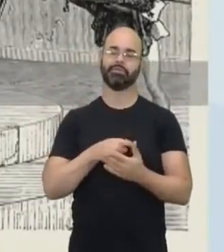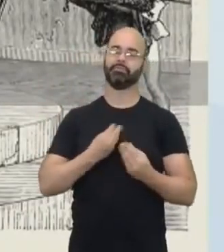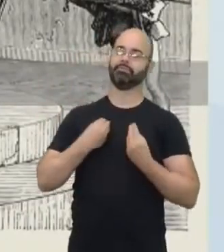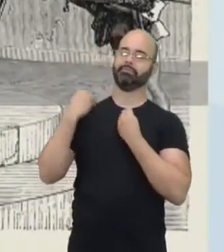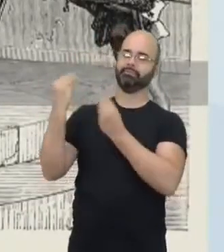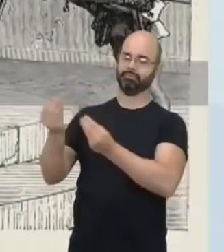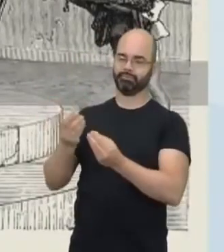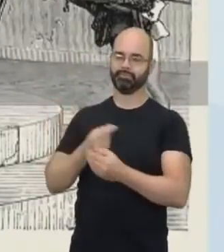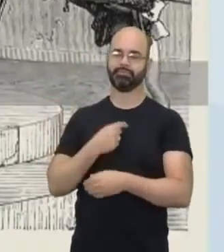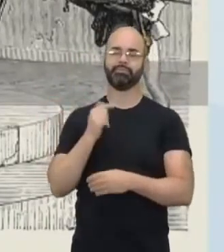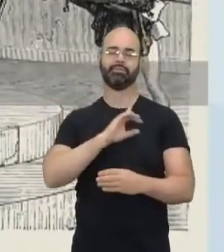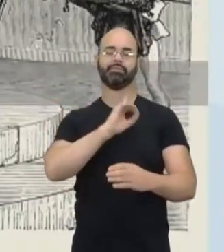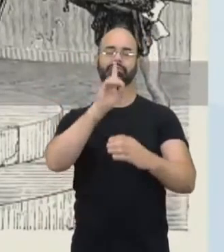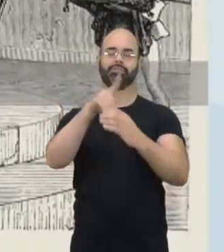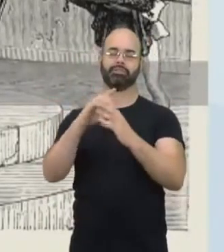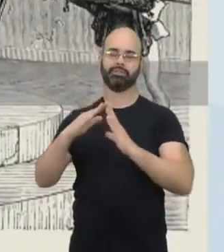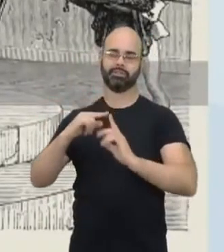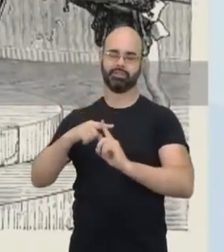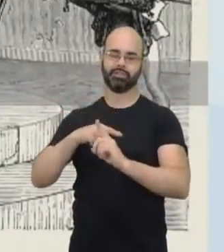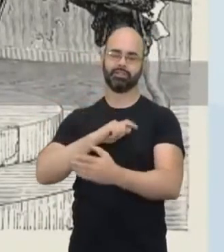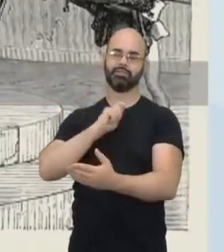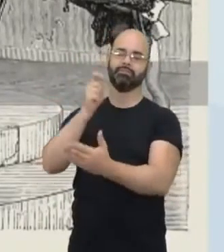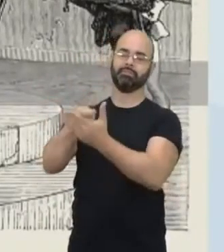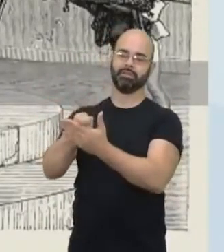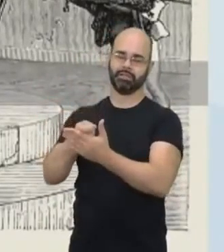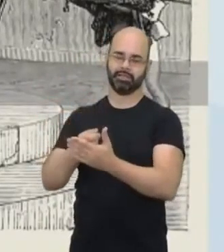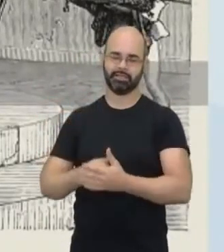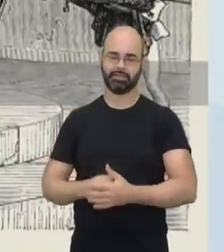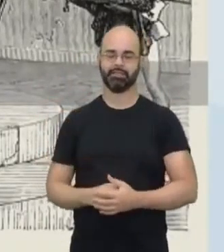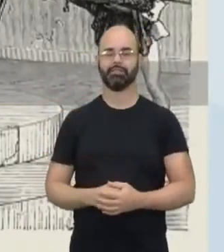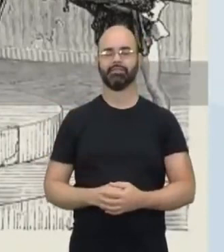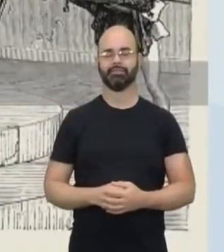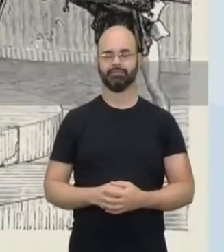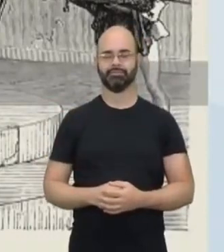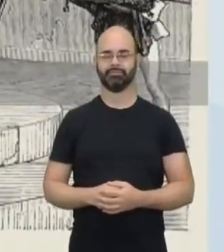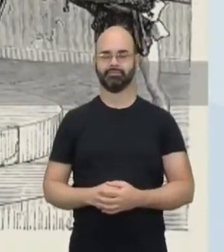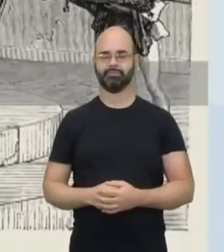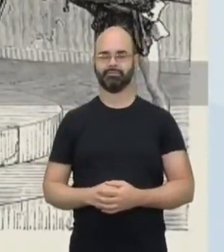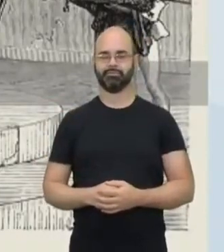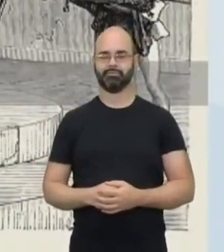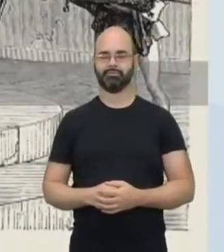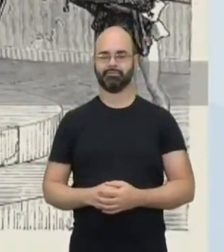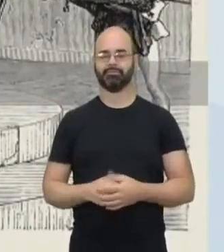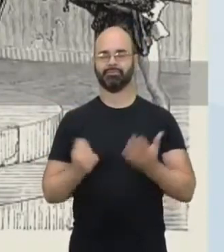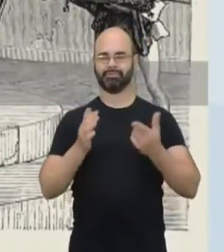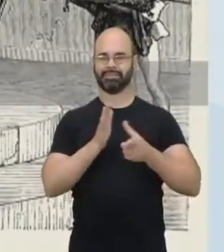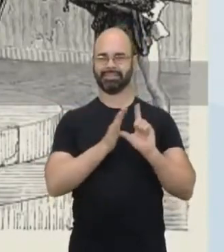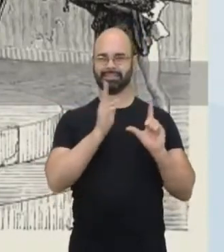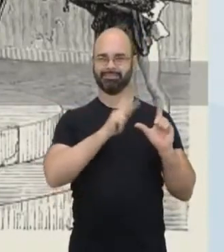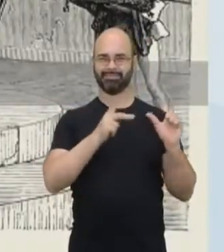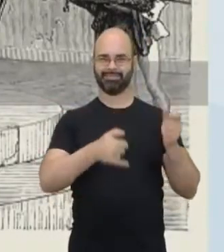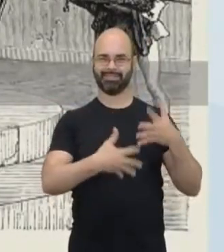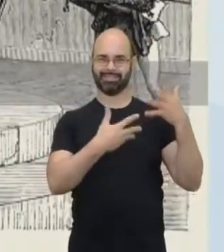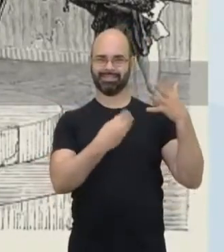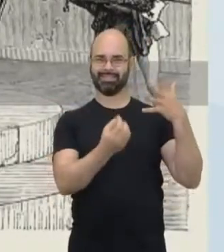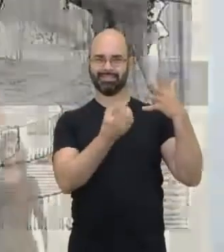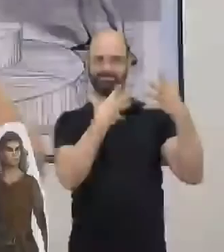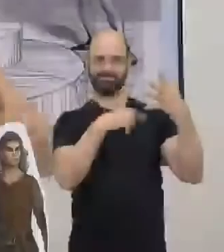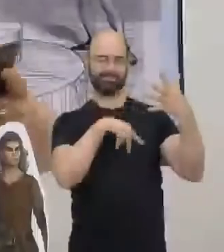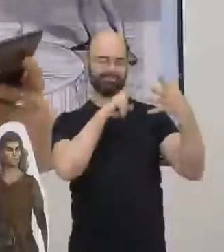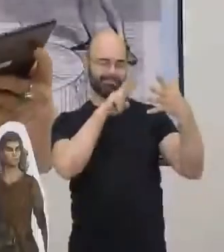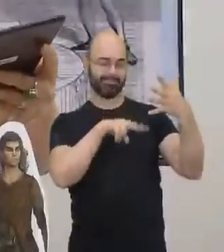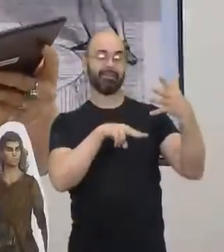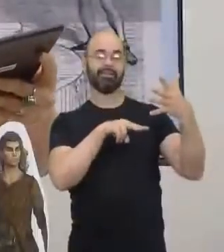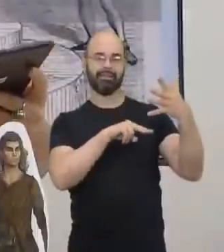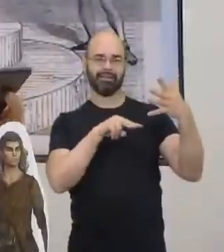impostos, pagava dízimo para a igreja. Então a gente costuma dizer assim que, perfeitamente o professor falou aqui no comecinho da aula, né, os